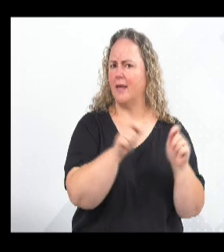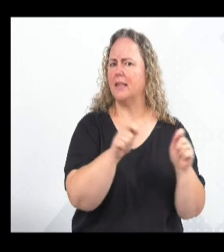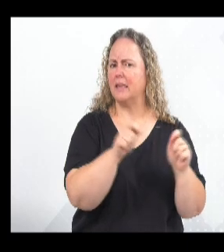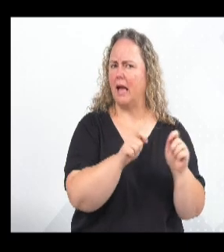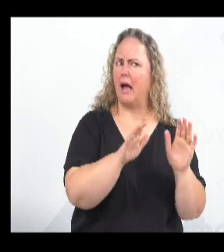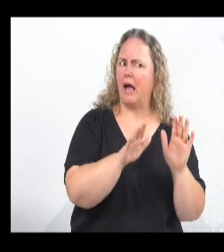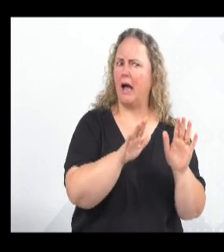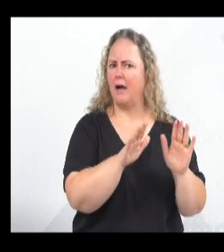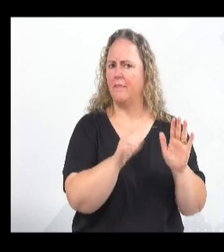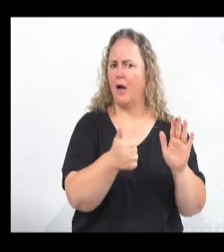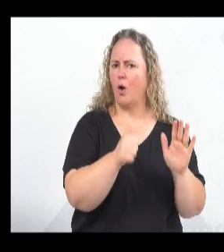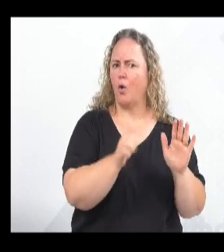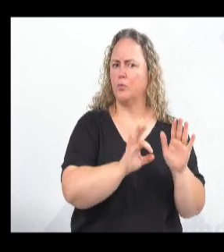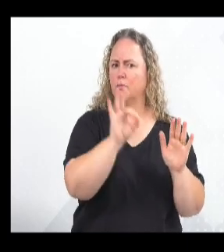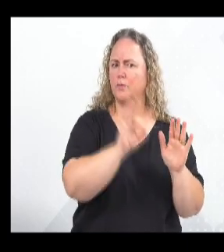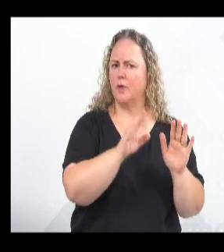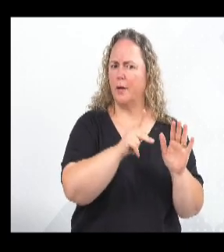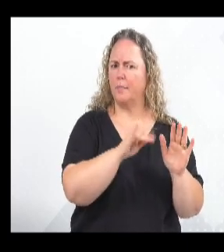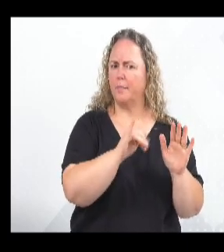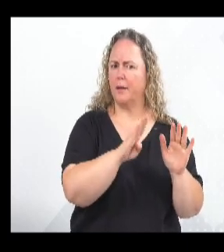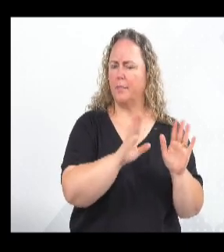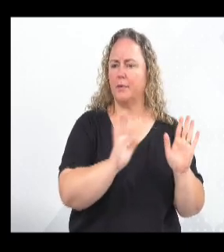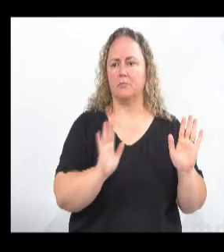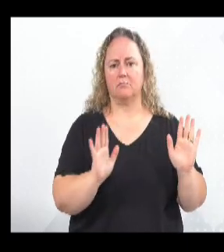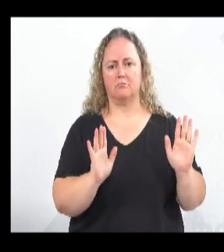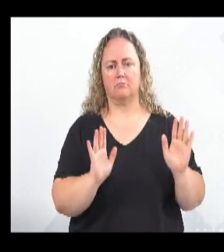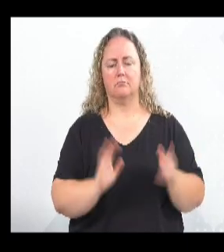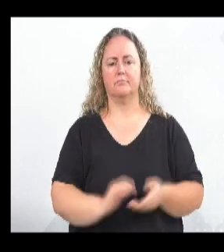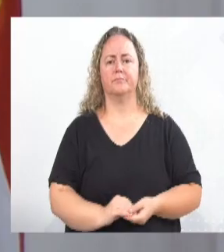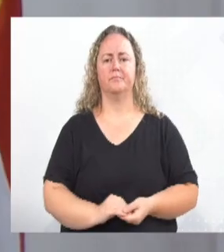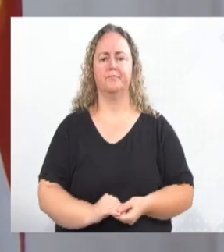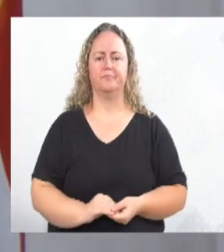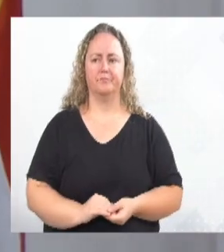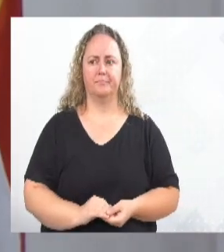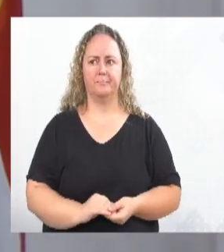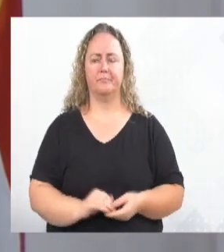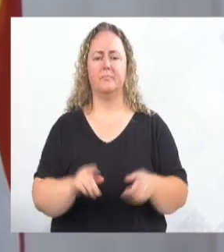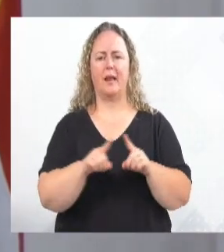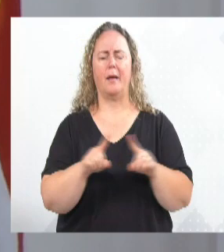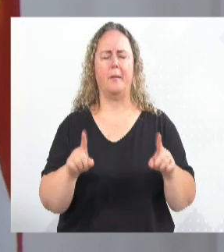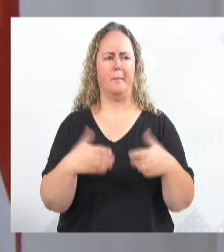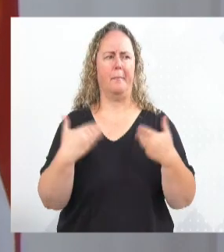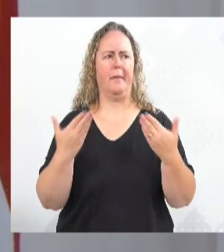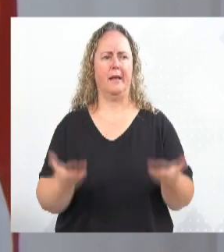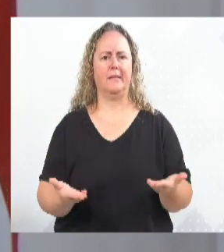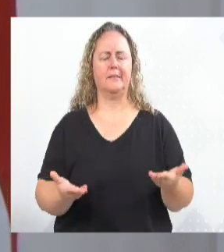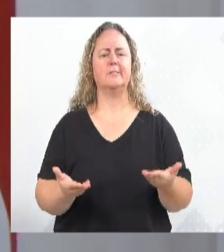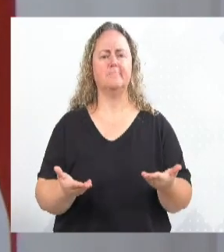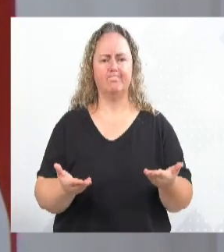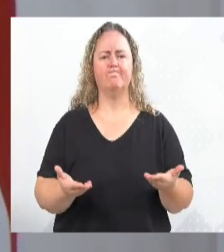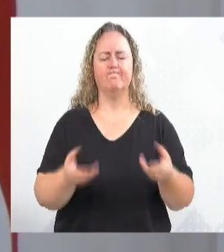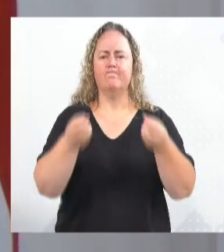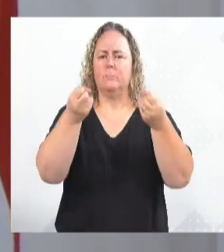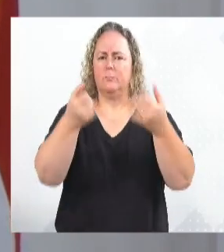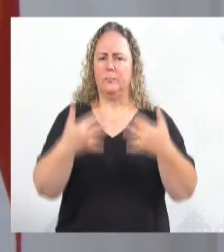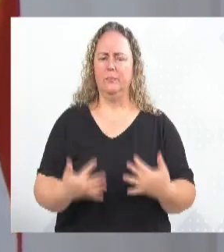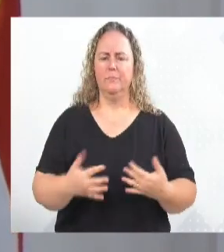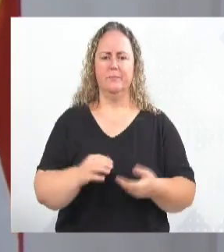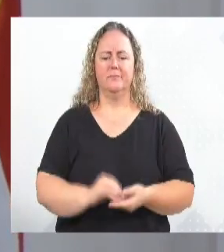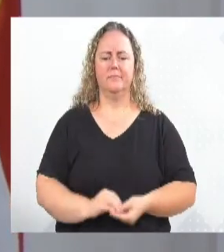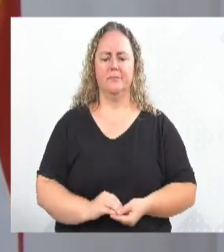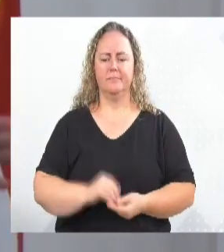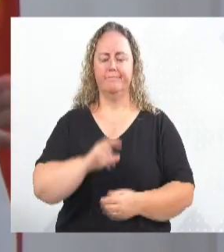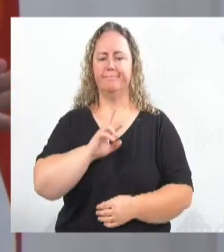de 11% do PIB do Brasil. Tá bom, essa imagem é o suficiente, Ari. E eu gostaria de relatar que isso não é